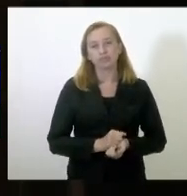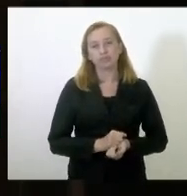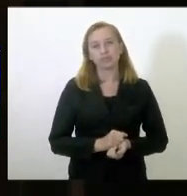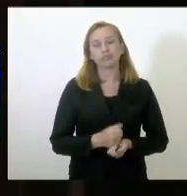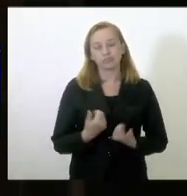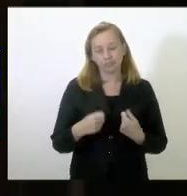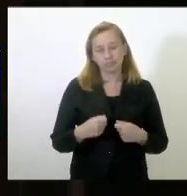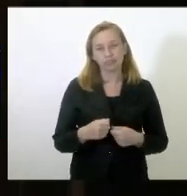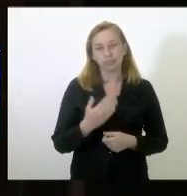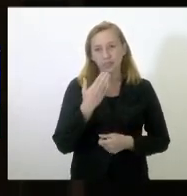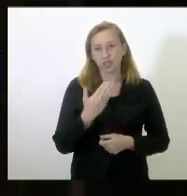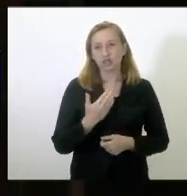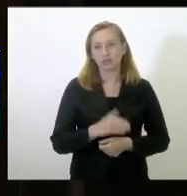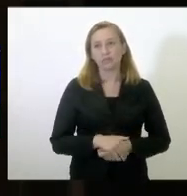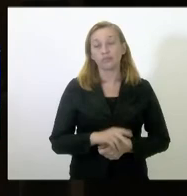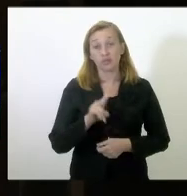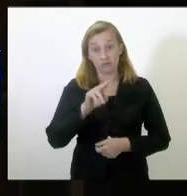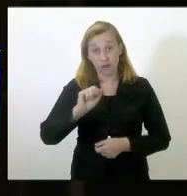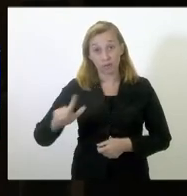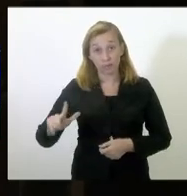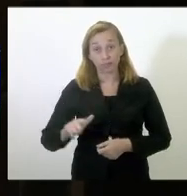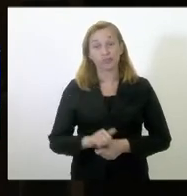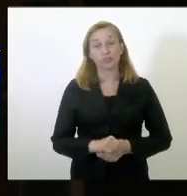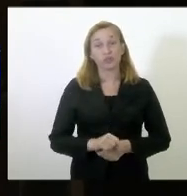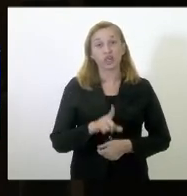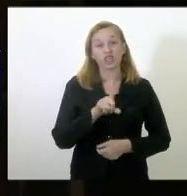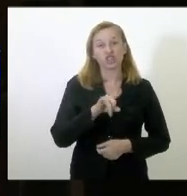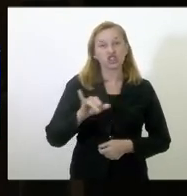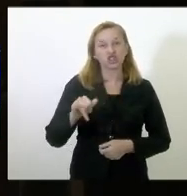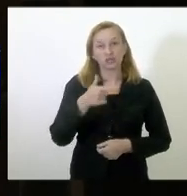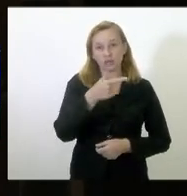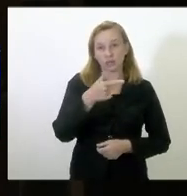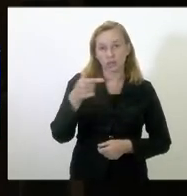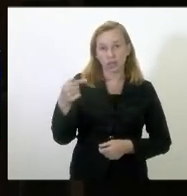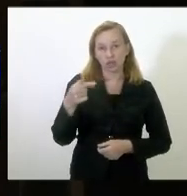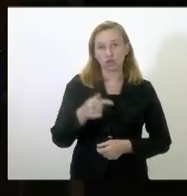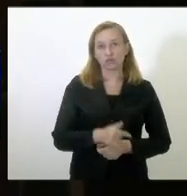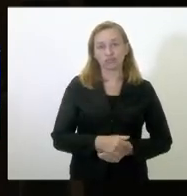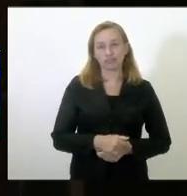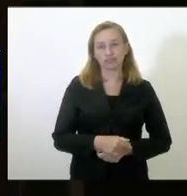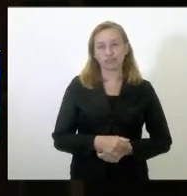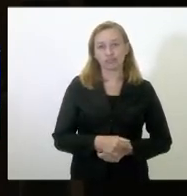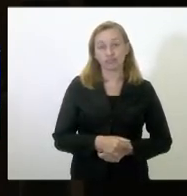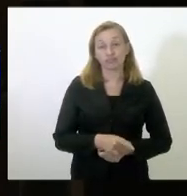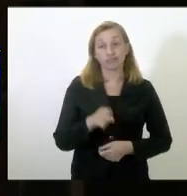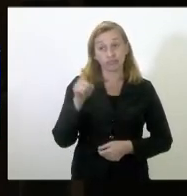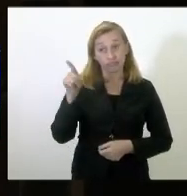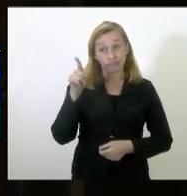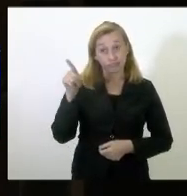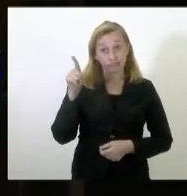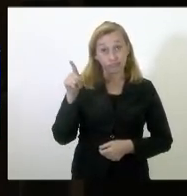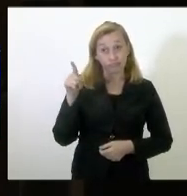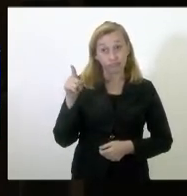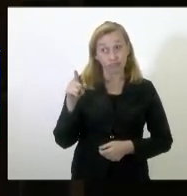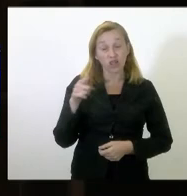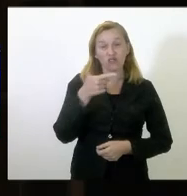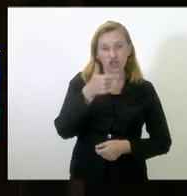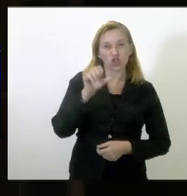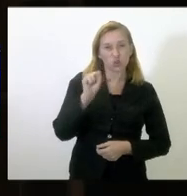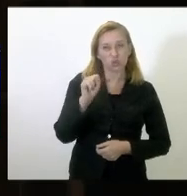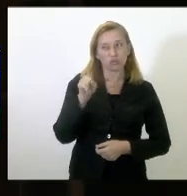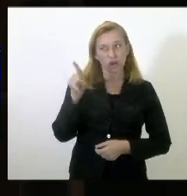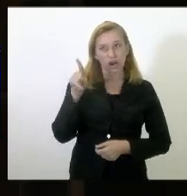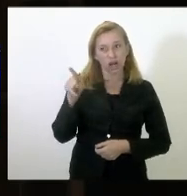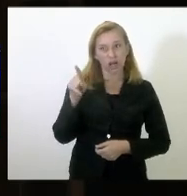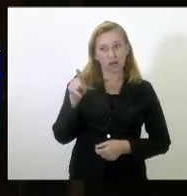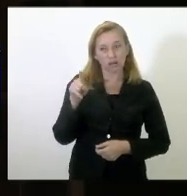de Miracema. E Val, dia 27, nós estaremos lá, 28, estaremos